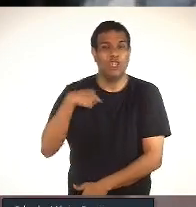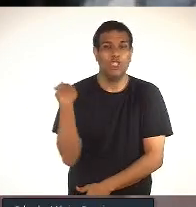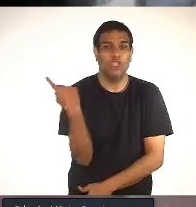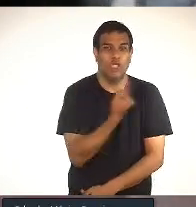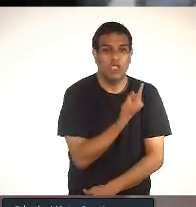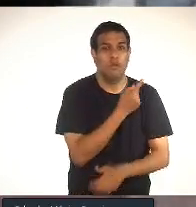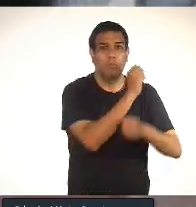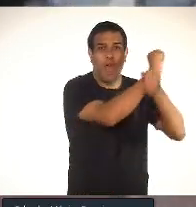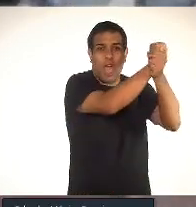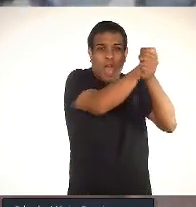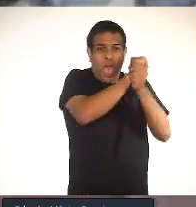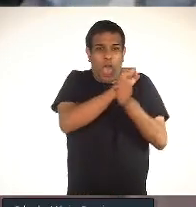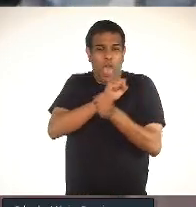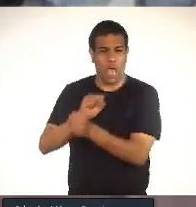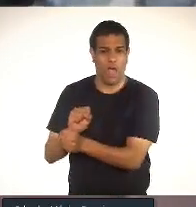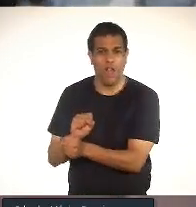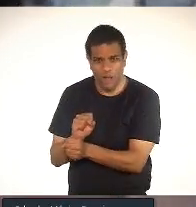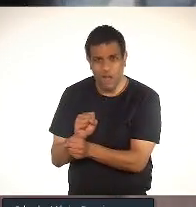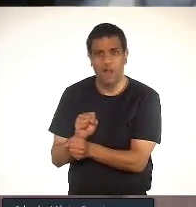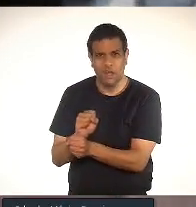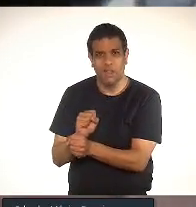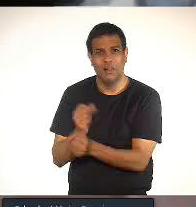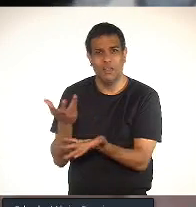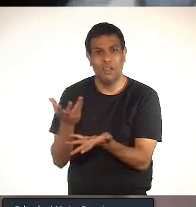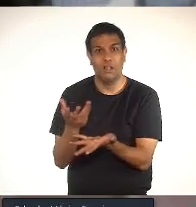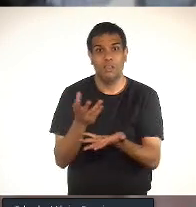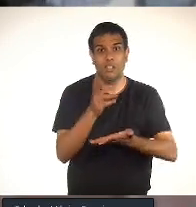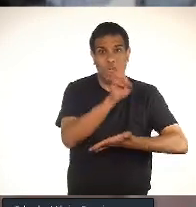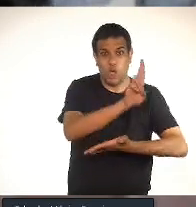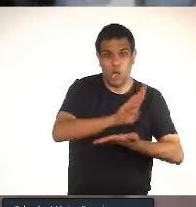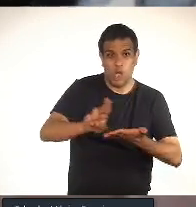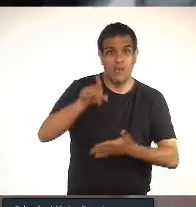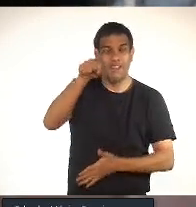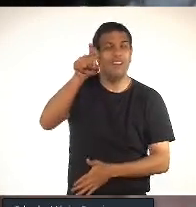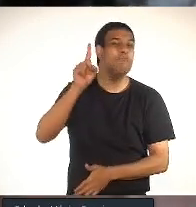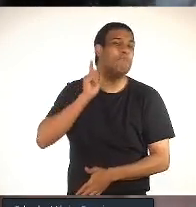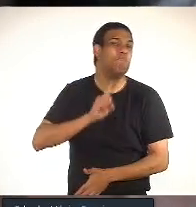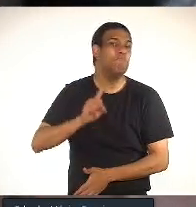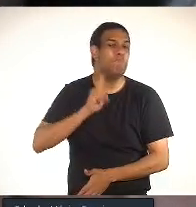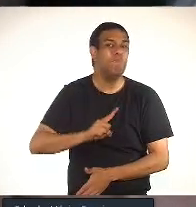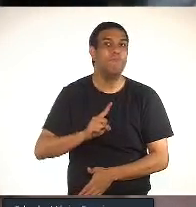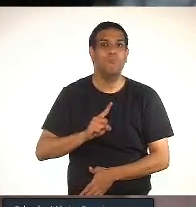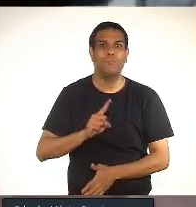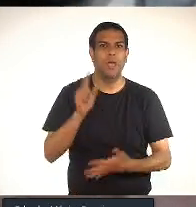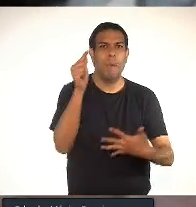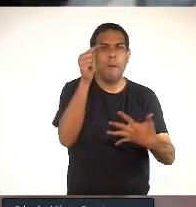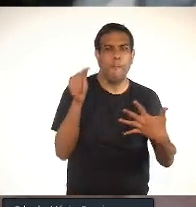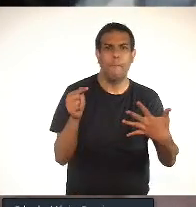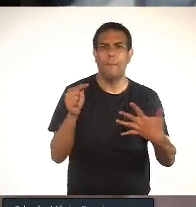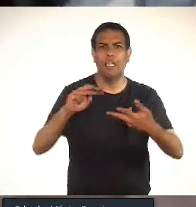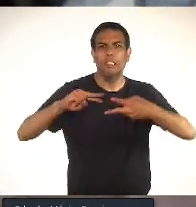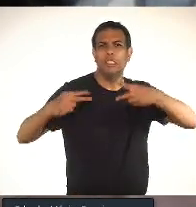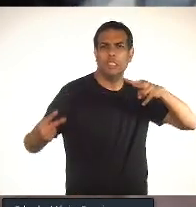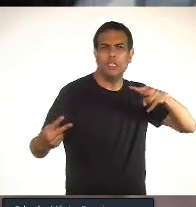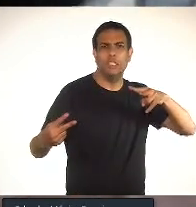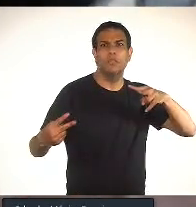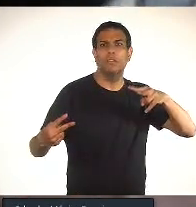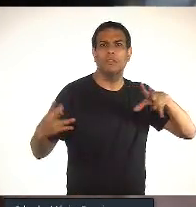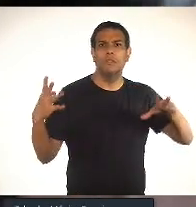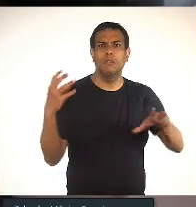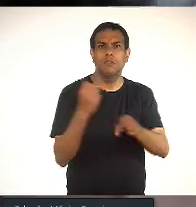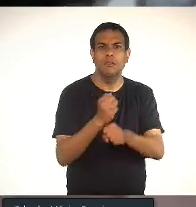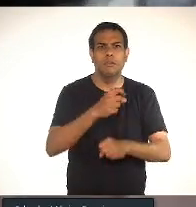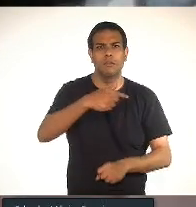sequestrados e sequestradas. A Universidade Federal de Minas Gerais, no seu mapeamento do genoma brasileiro, deu conta de